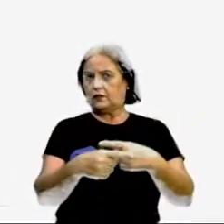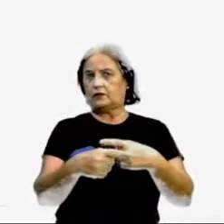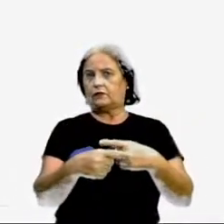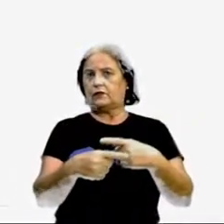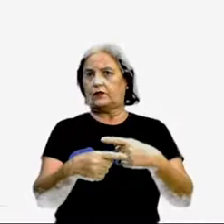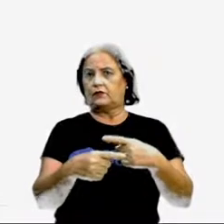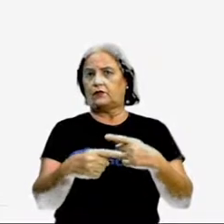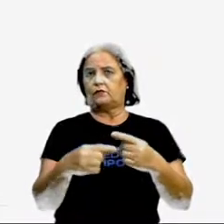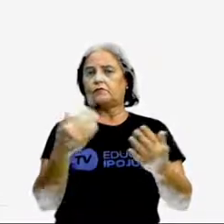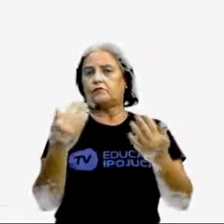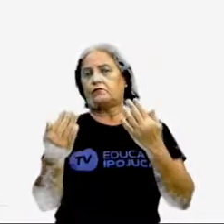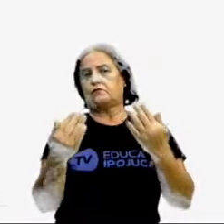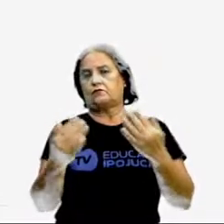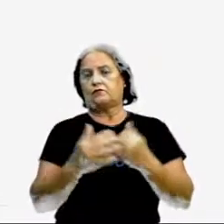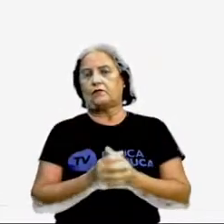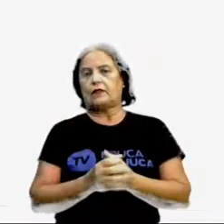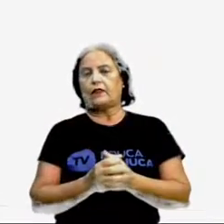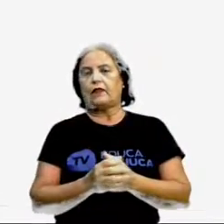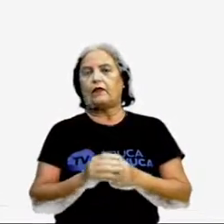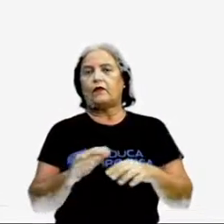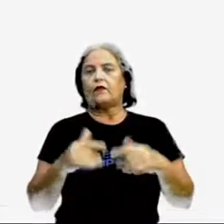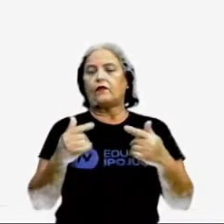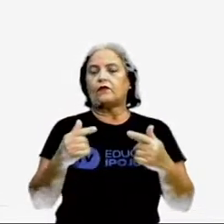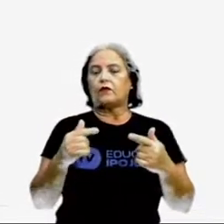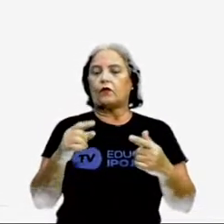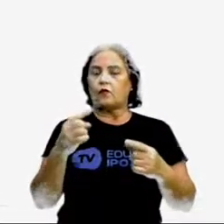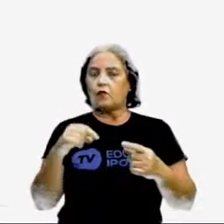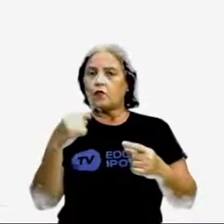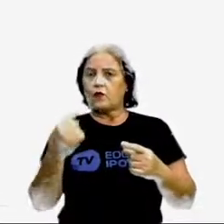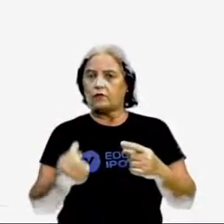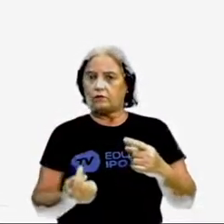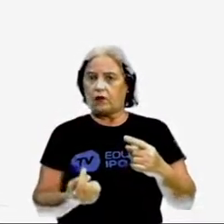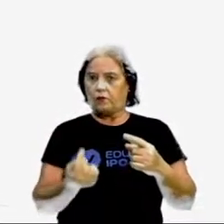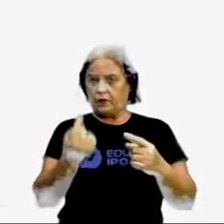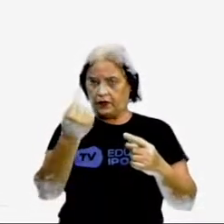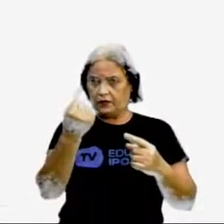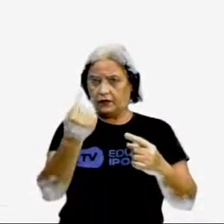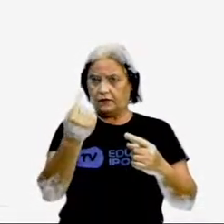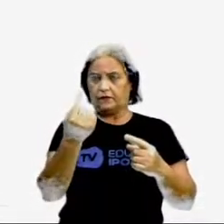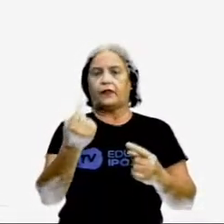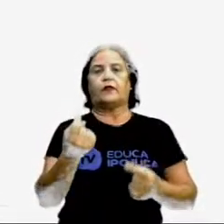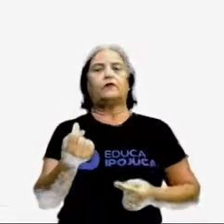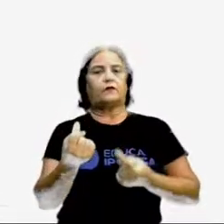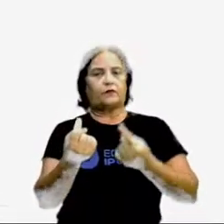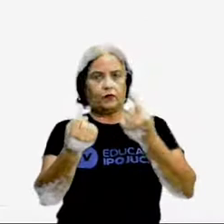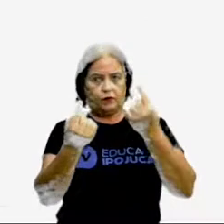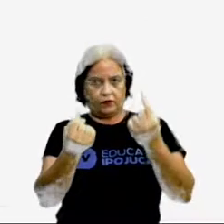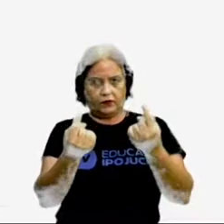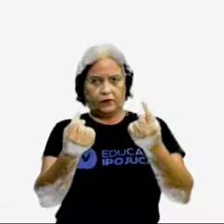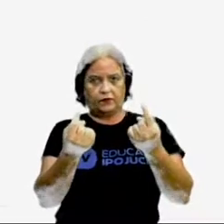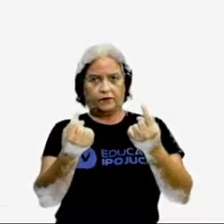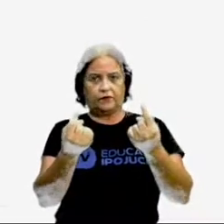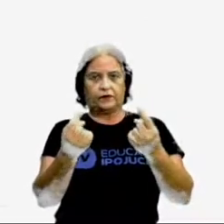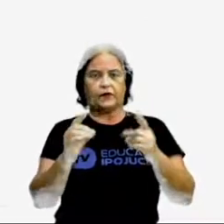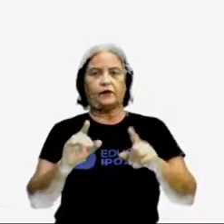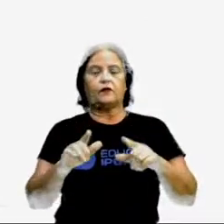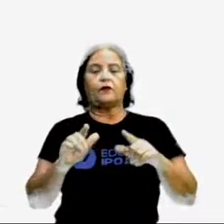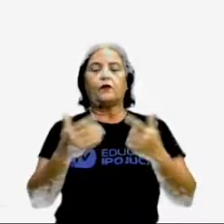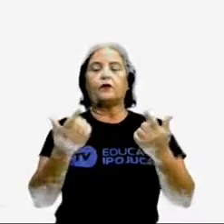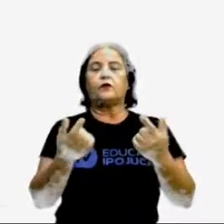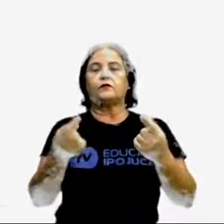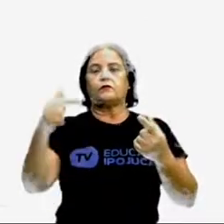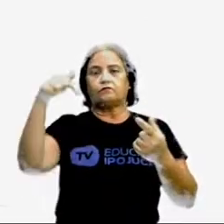uma grandeza aumenta, a outra também aumenta. E caso ela diminua, a segunda grandeza